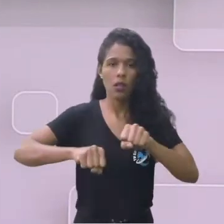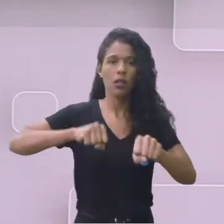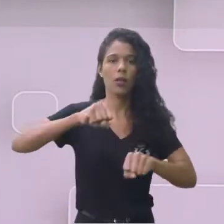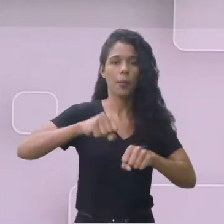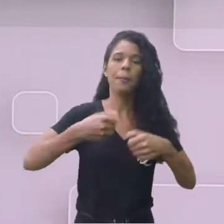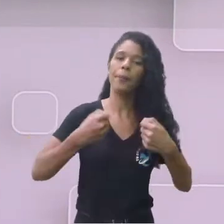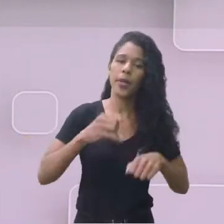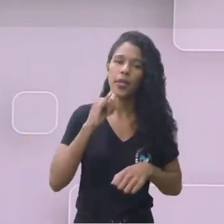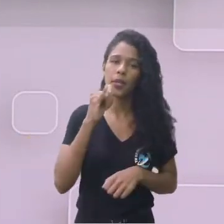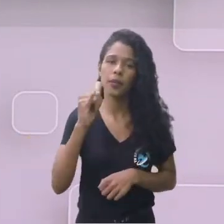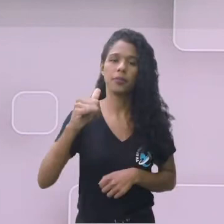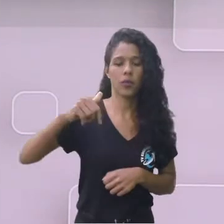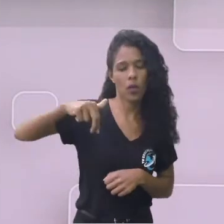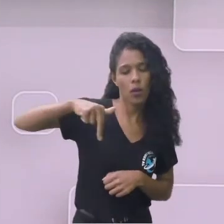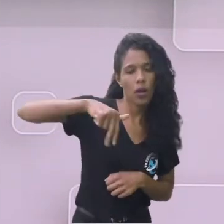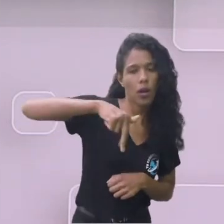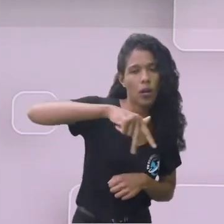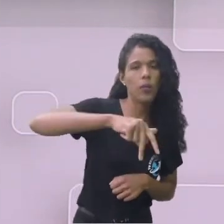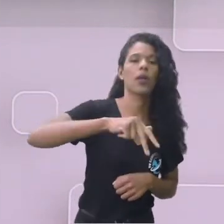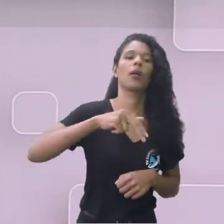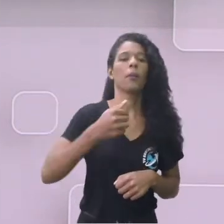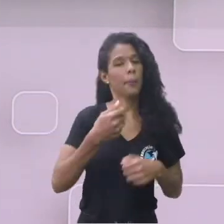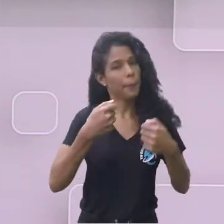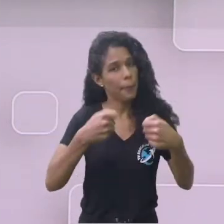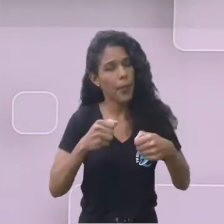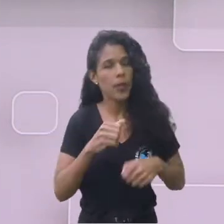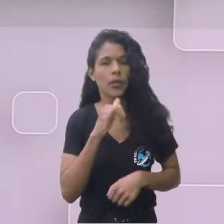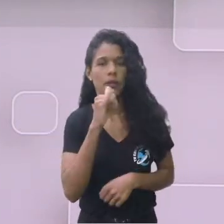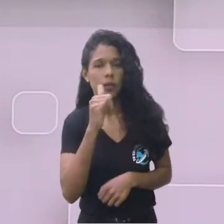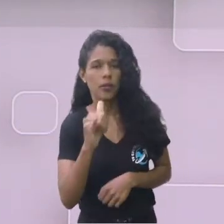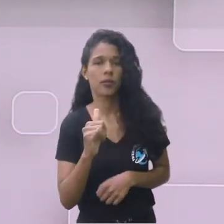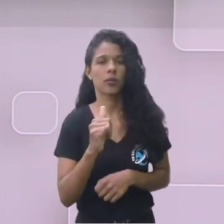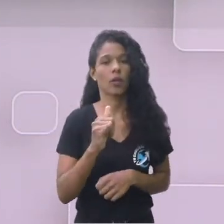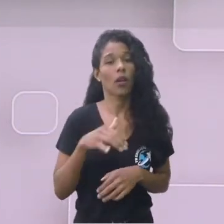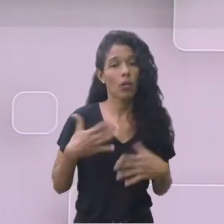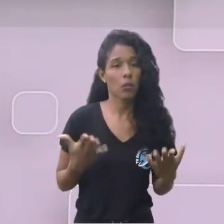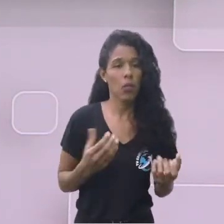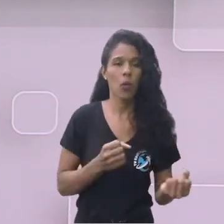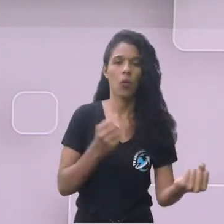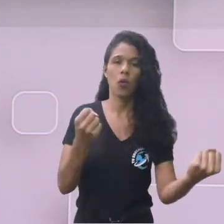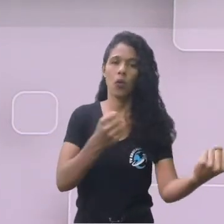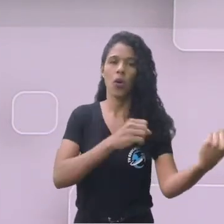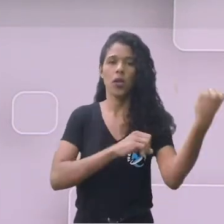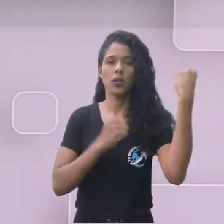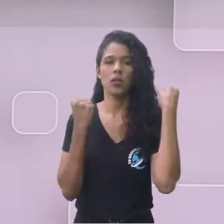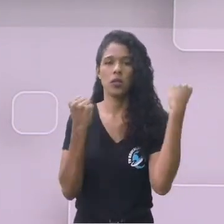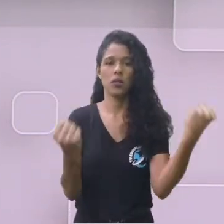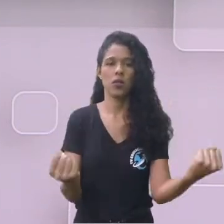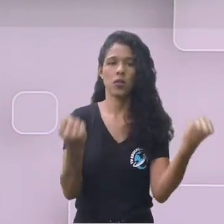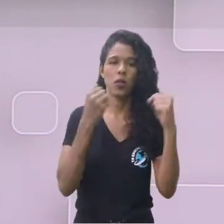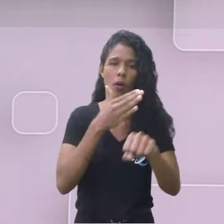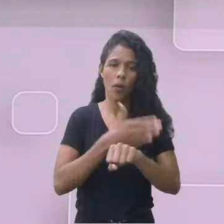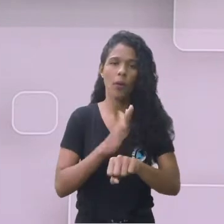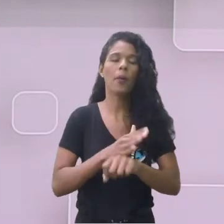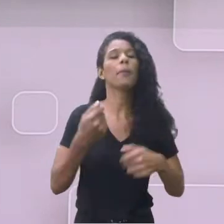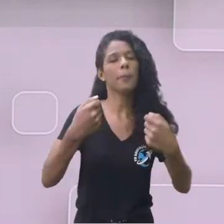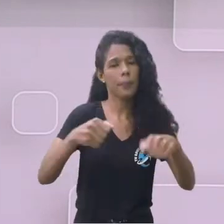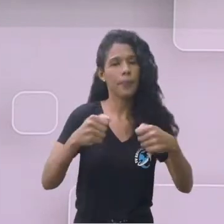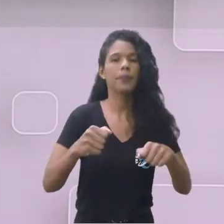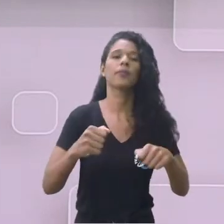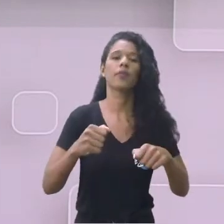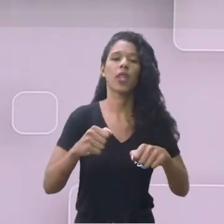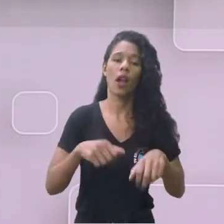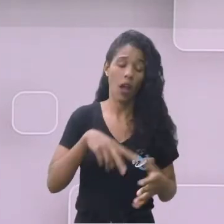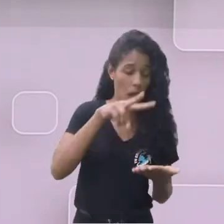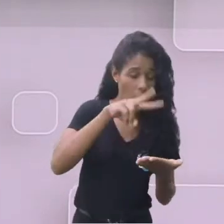para fazer um exercício. Nós precisamos de energia para ler e nós precisamos de energia até mesmo para